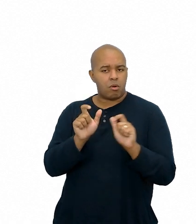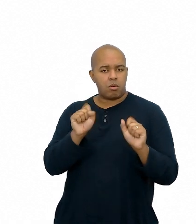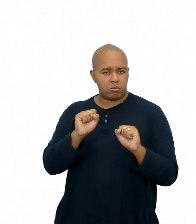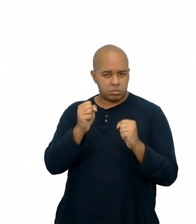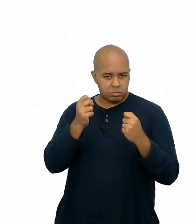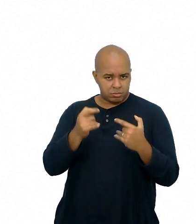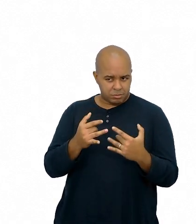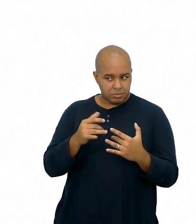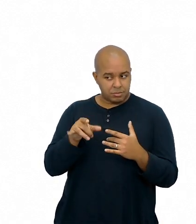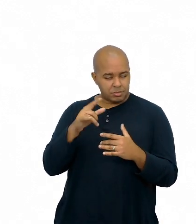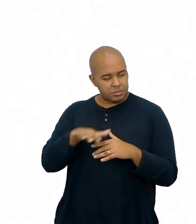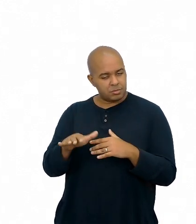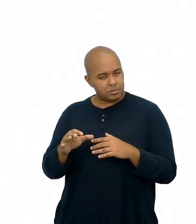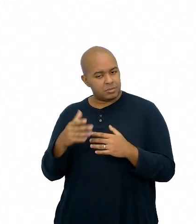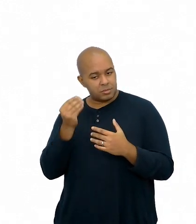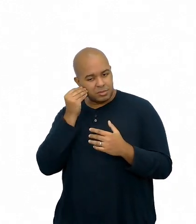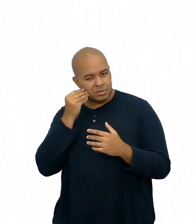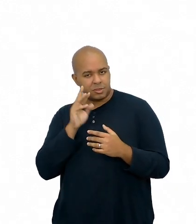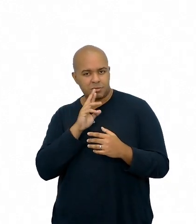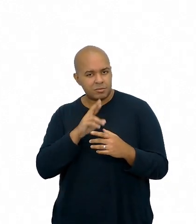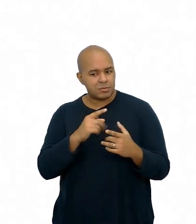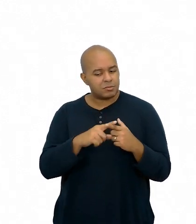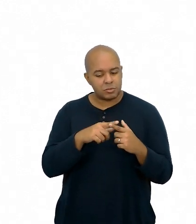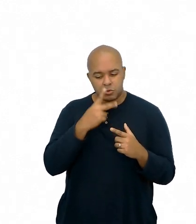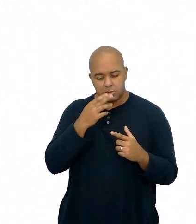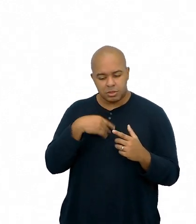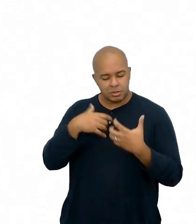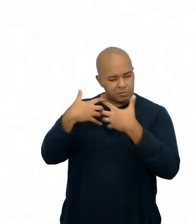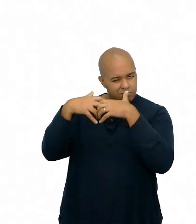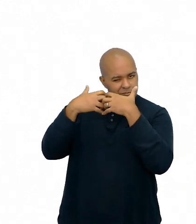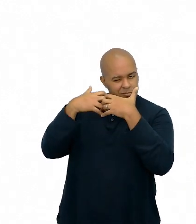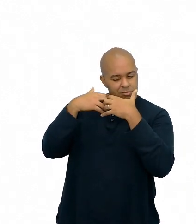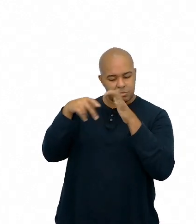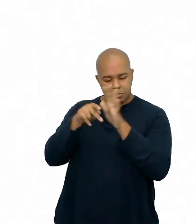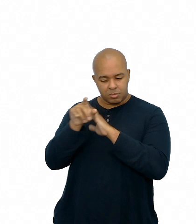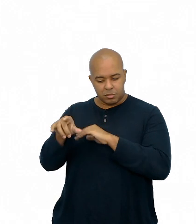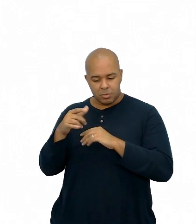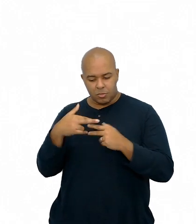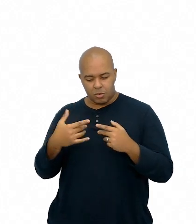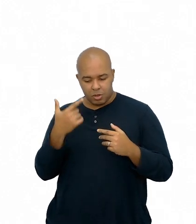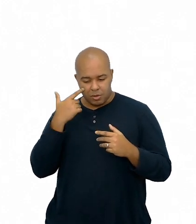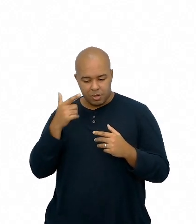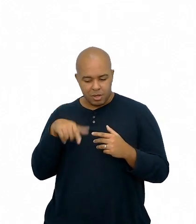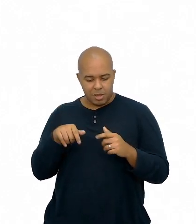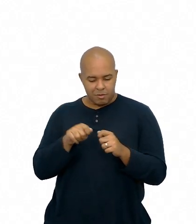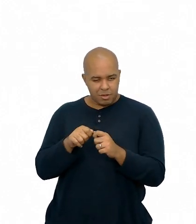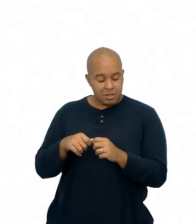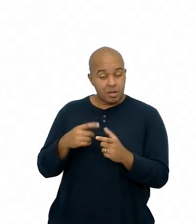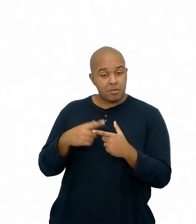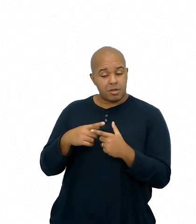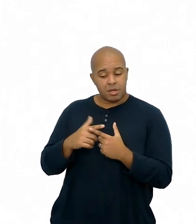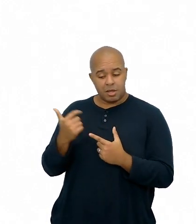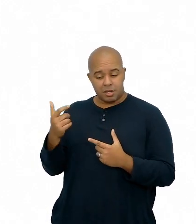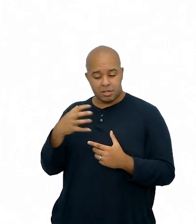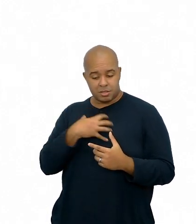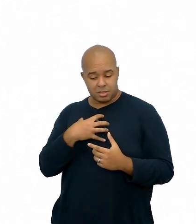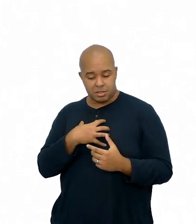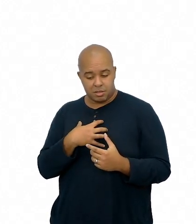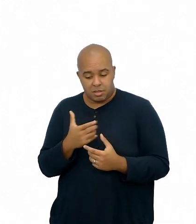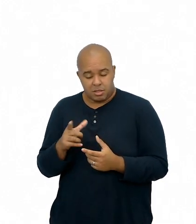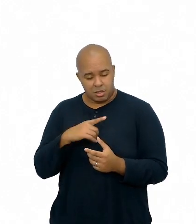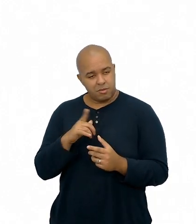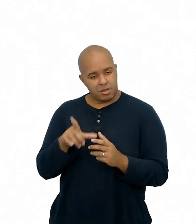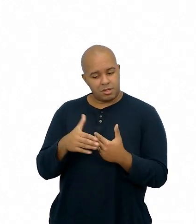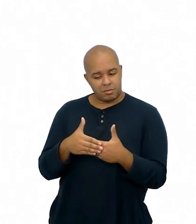as crianças falem, gente, coloque aí seus raciocínios, né, estimule para que eles falem, porque dessa forma vai